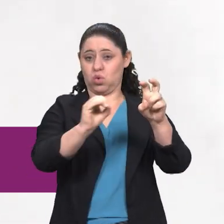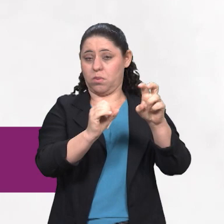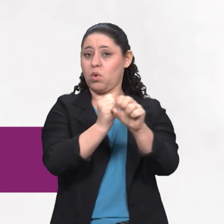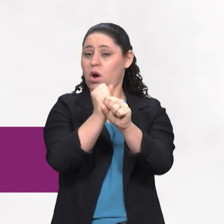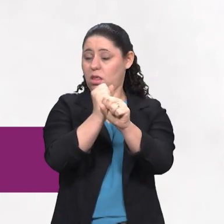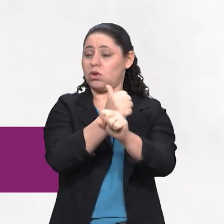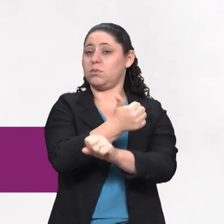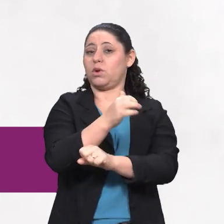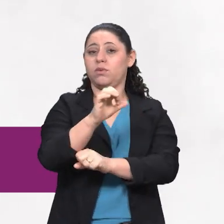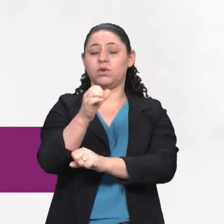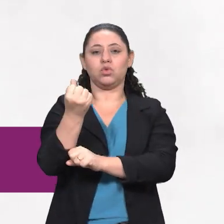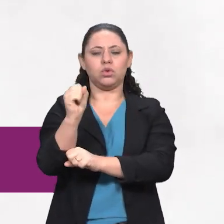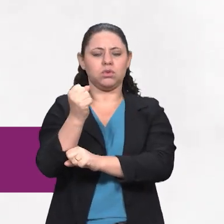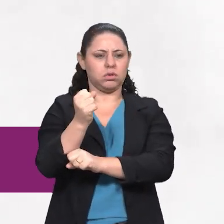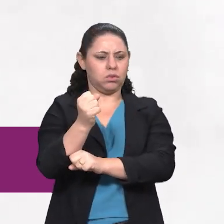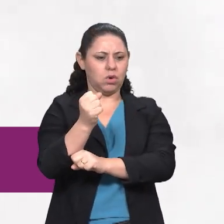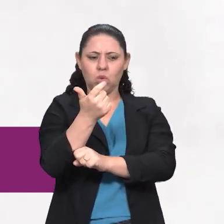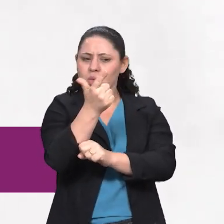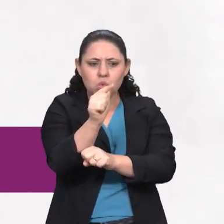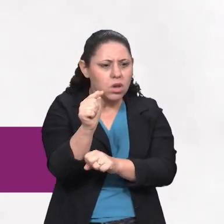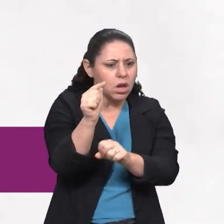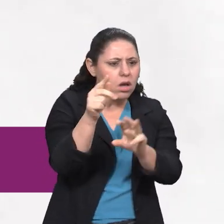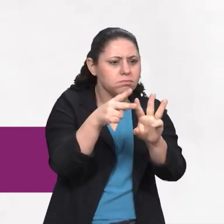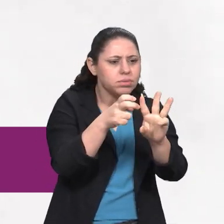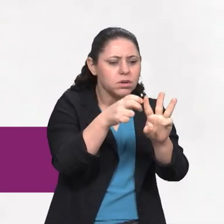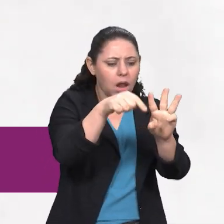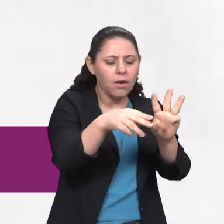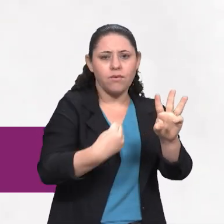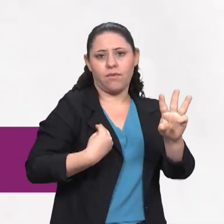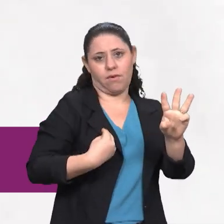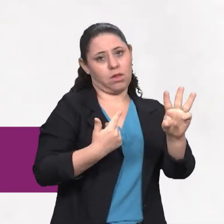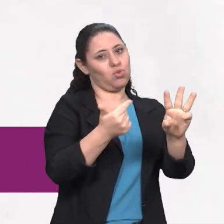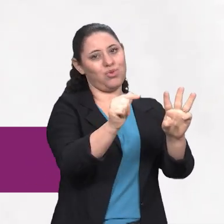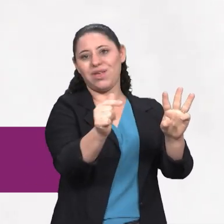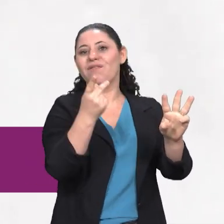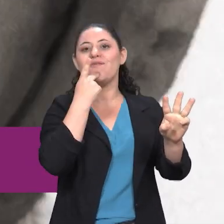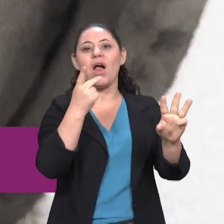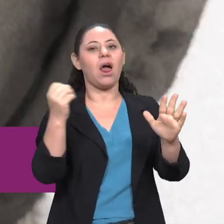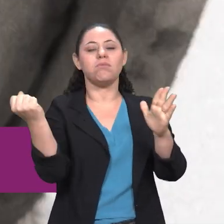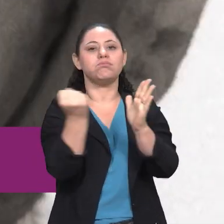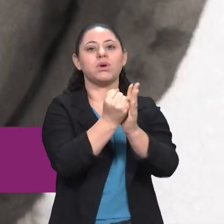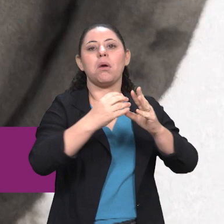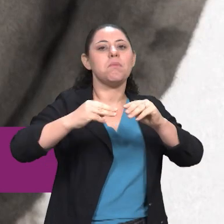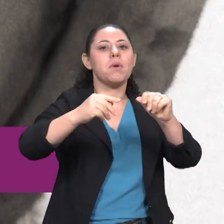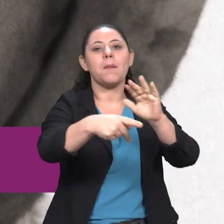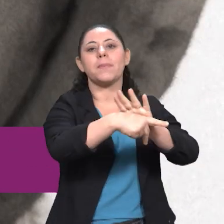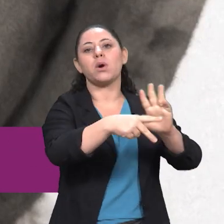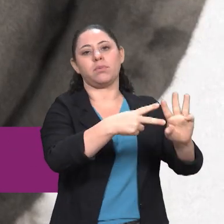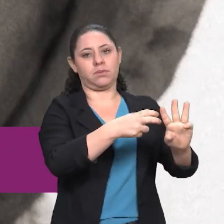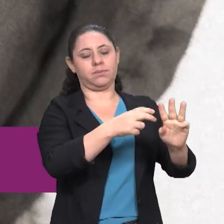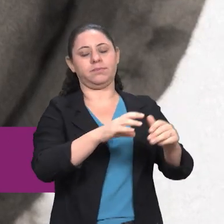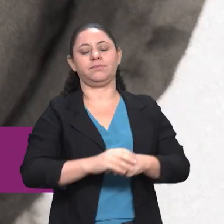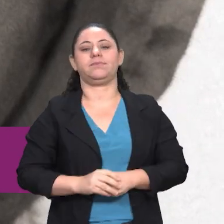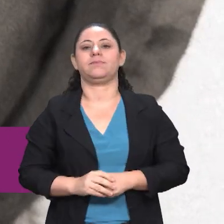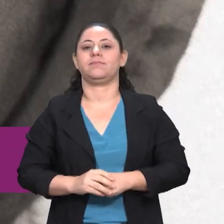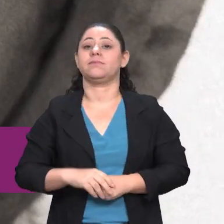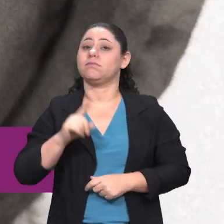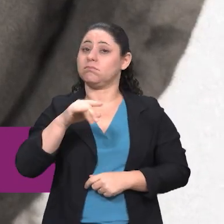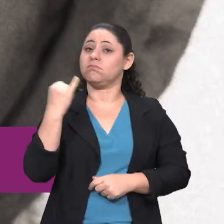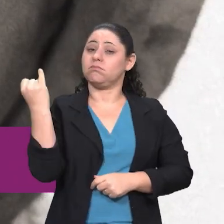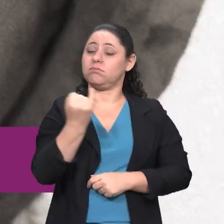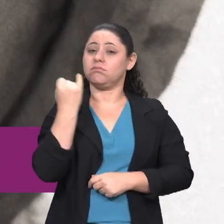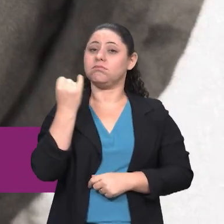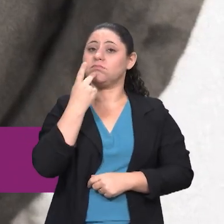outubro de 88. Não estando os indígenas neste local, nesta data, não há que se falar em área indígena. Foi um